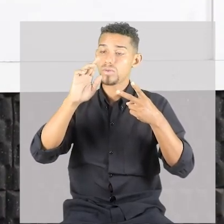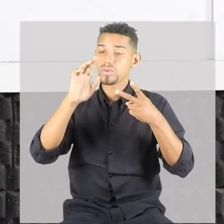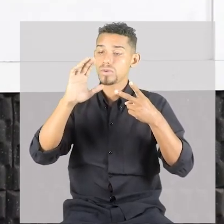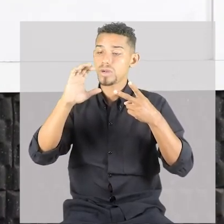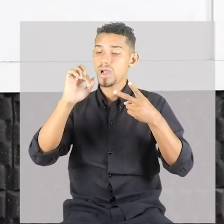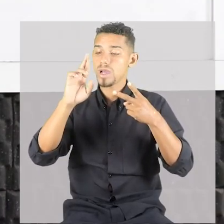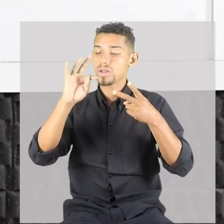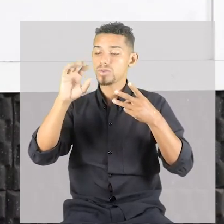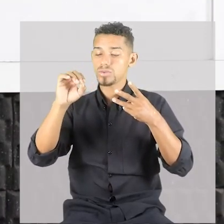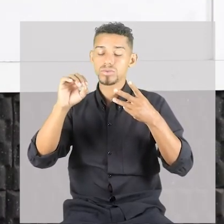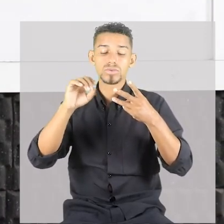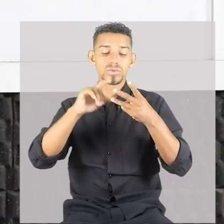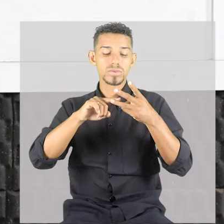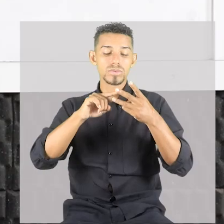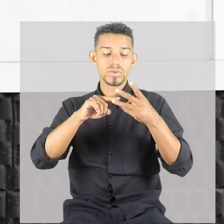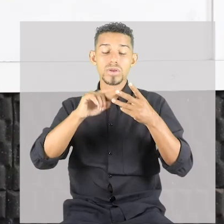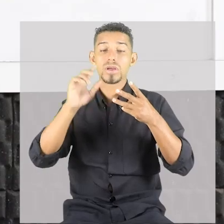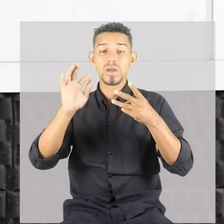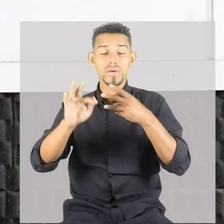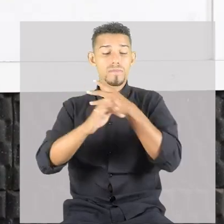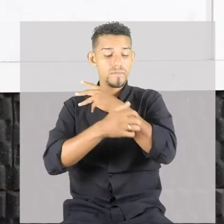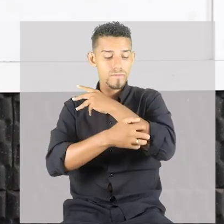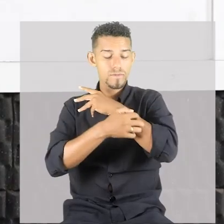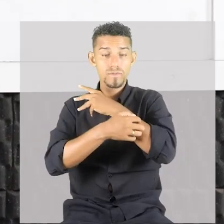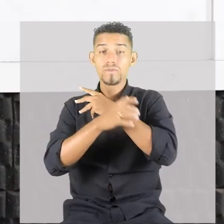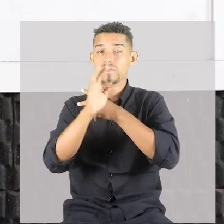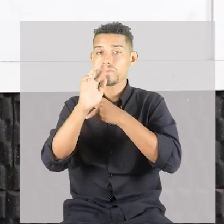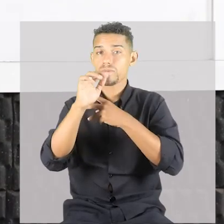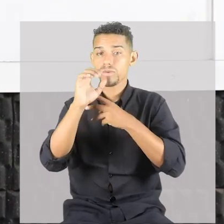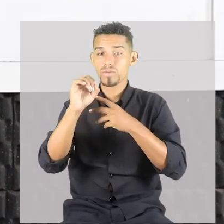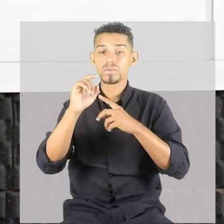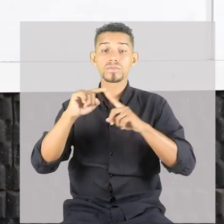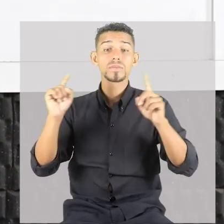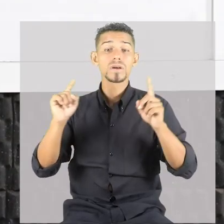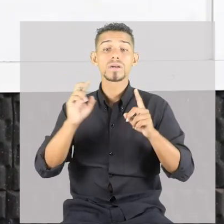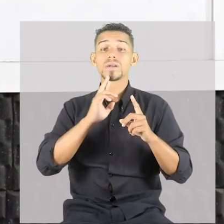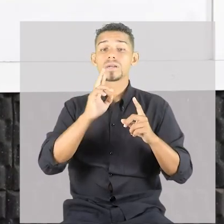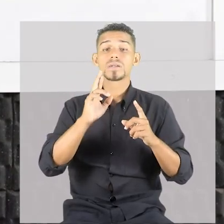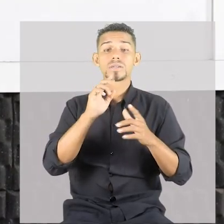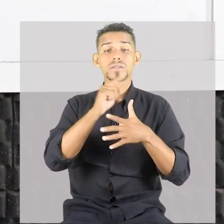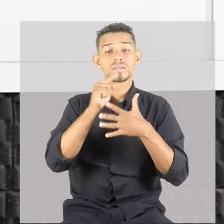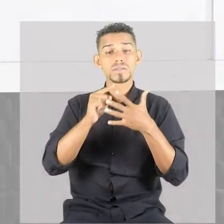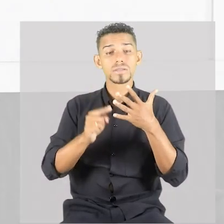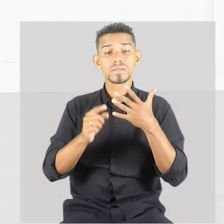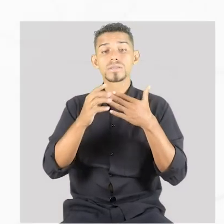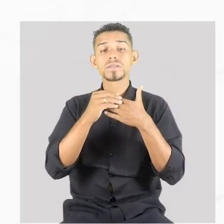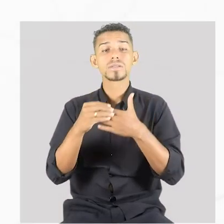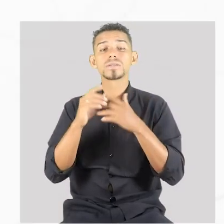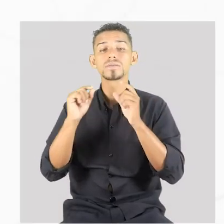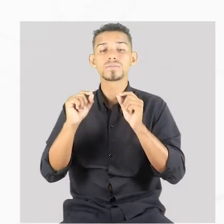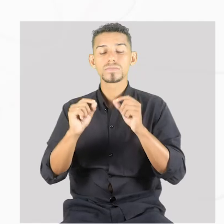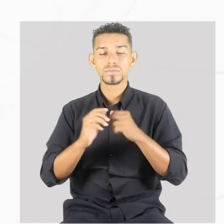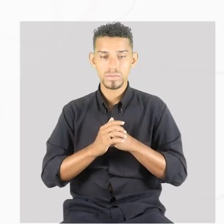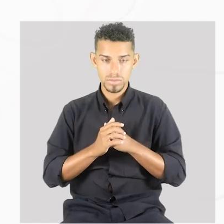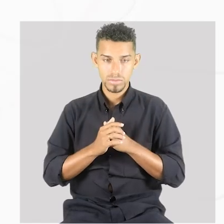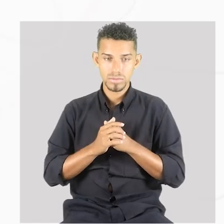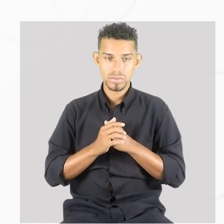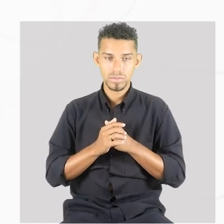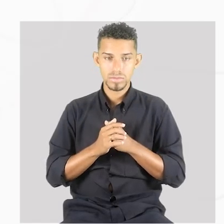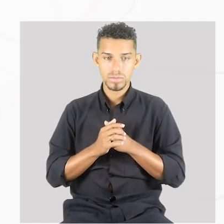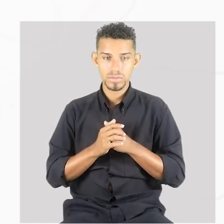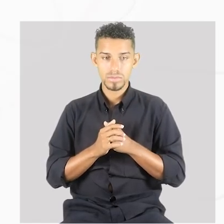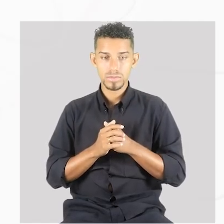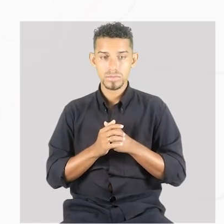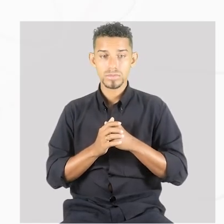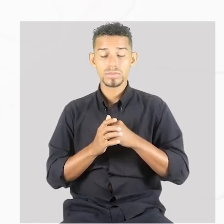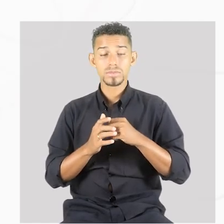pluri, tem que ser, né, aí um fungo, tá? Só que as questões, né, as alternativas, elas trazem pra gente o seguinte, ó. Letra